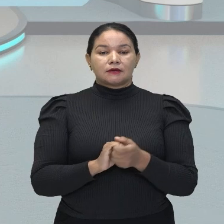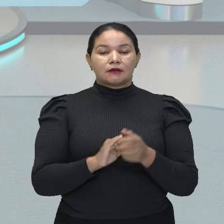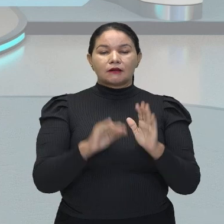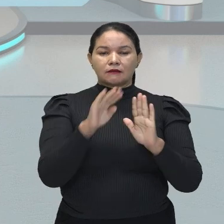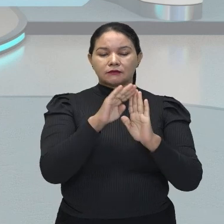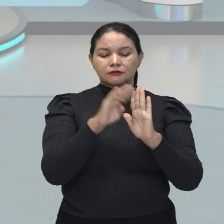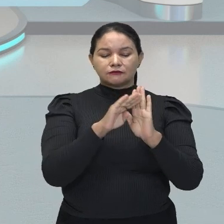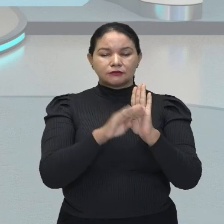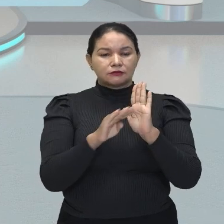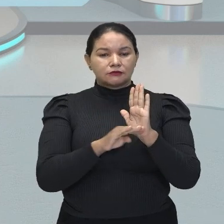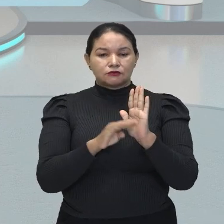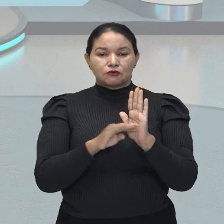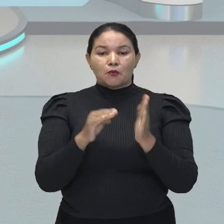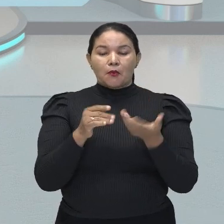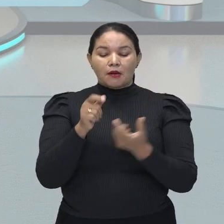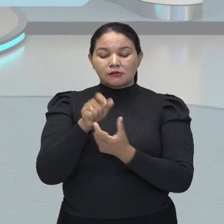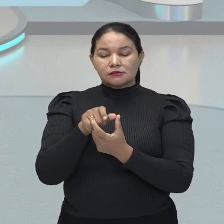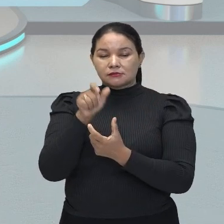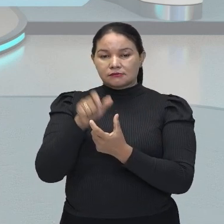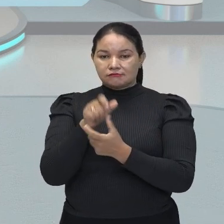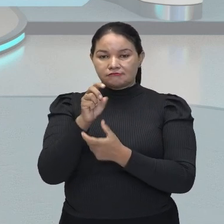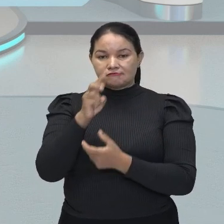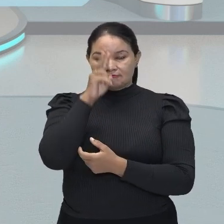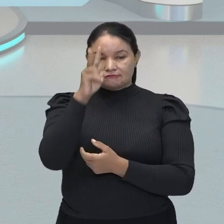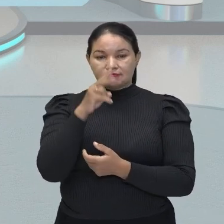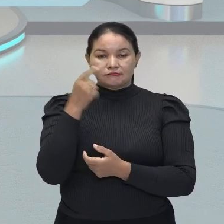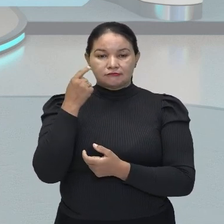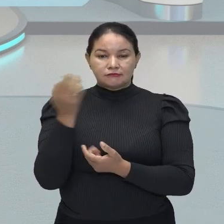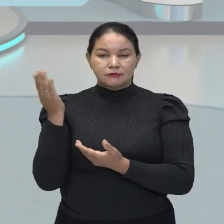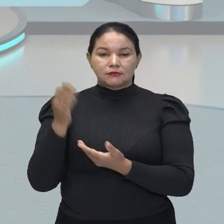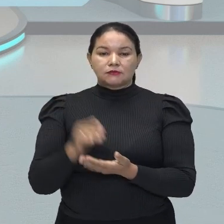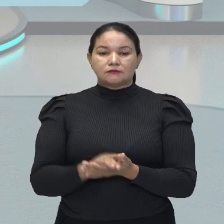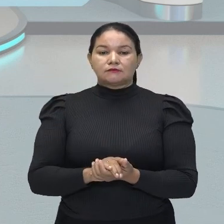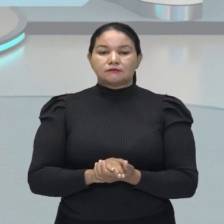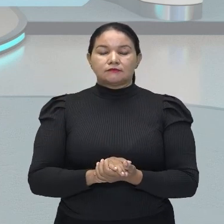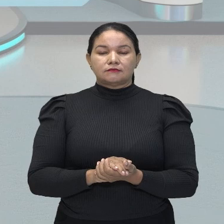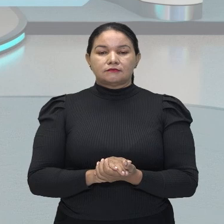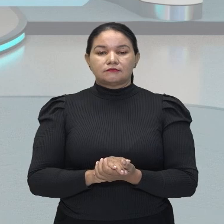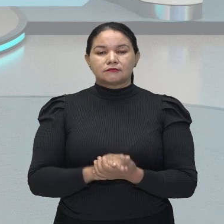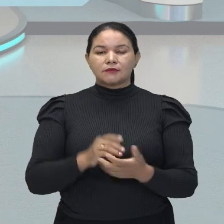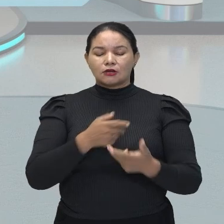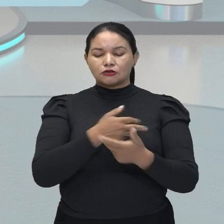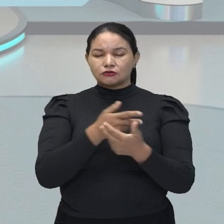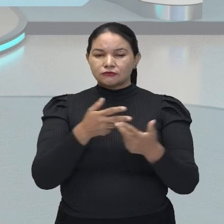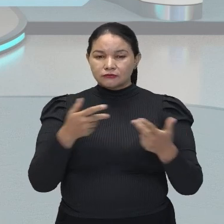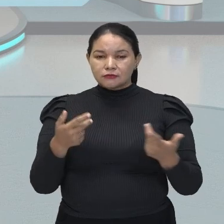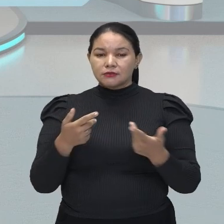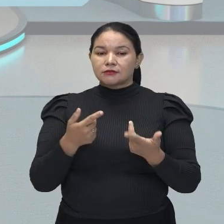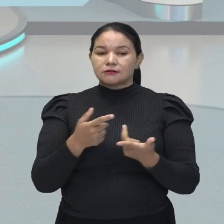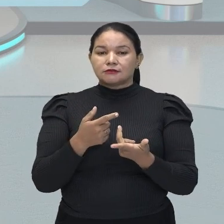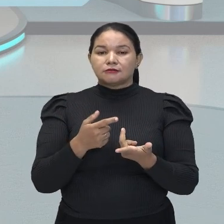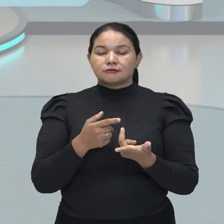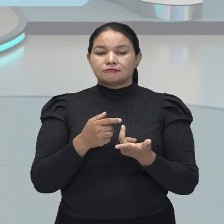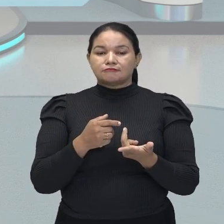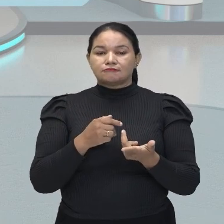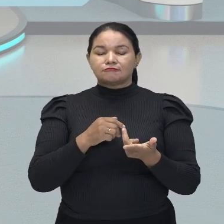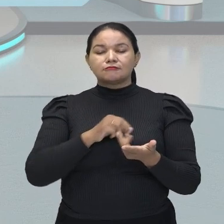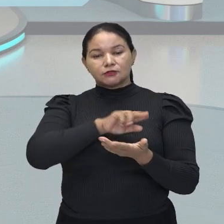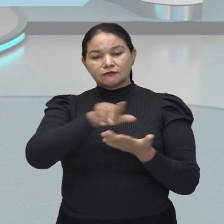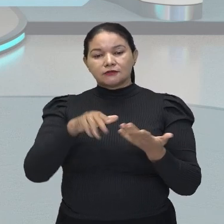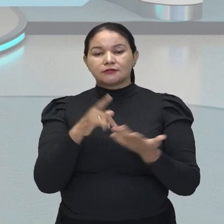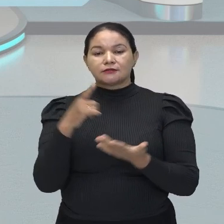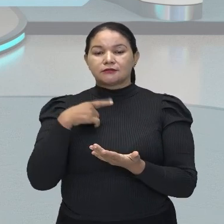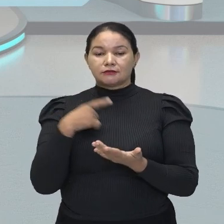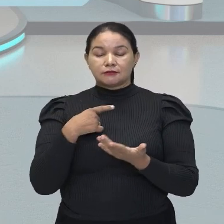palabas tnica inuma palabas deou SAS se